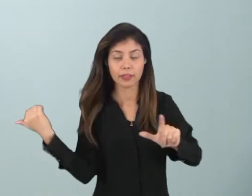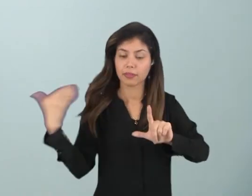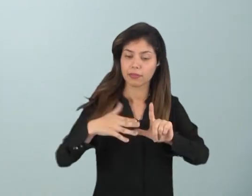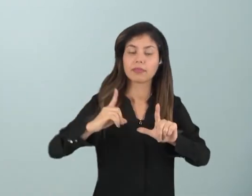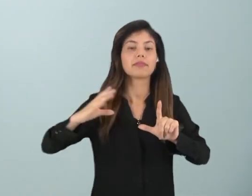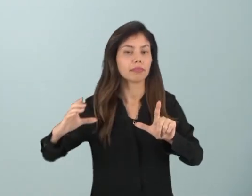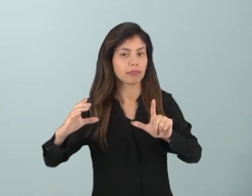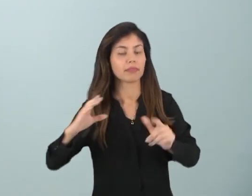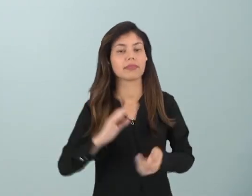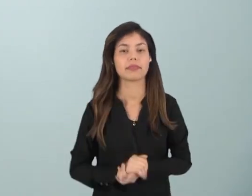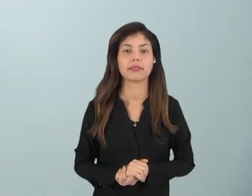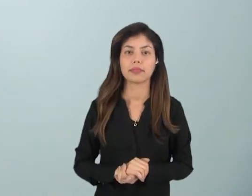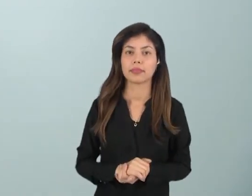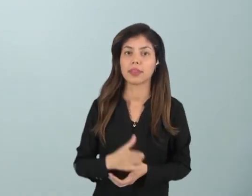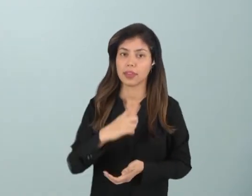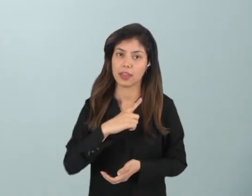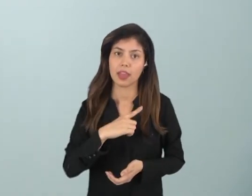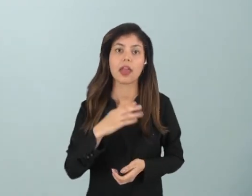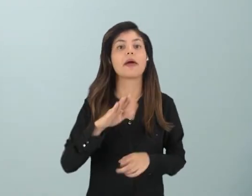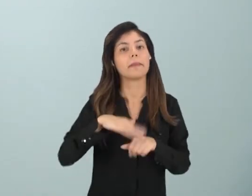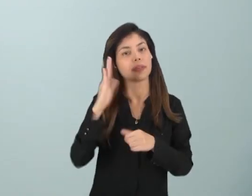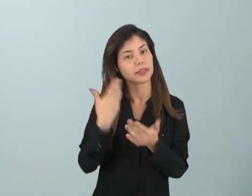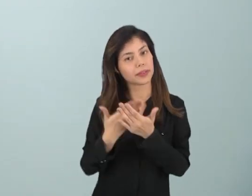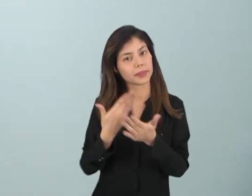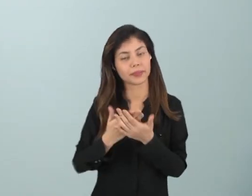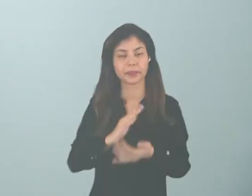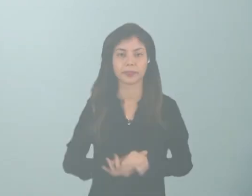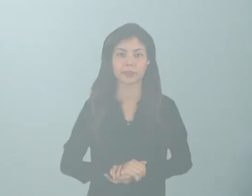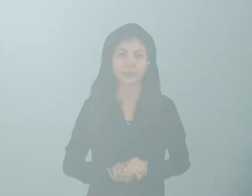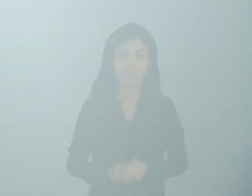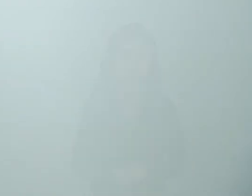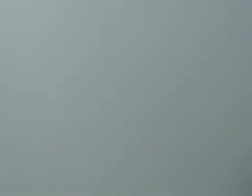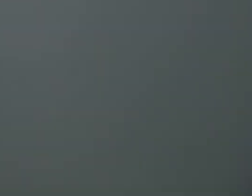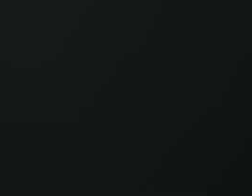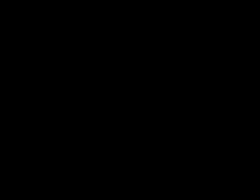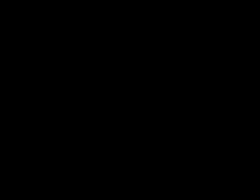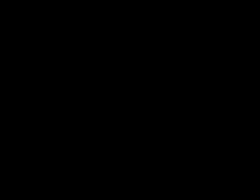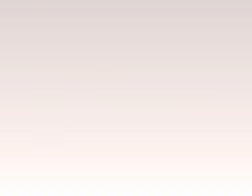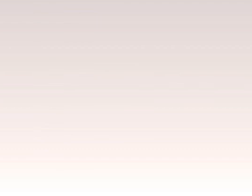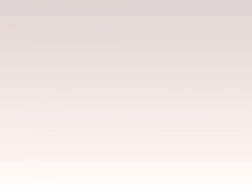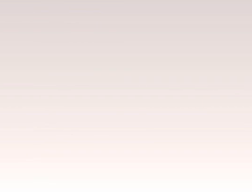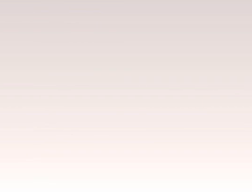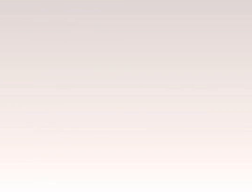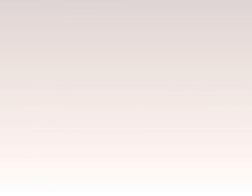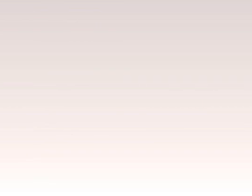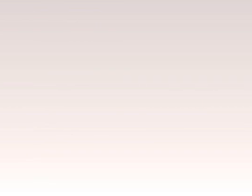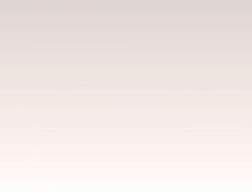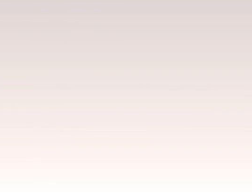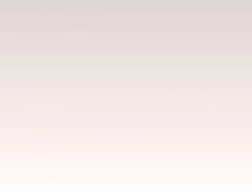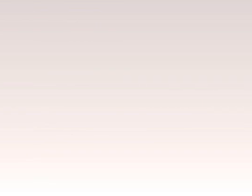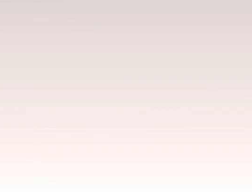acessem a plataforma Eduque para ter mais outras aulas.